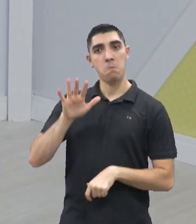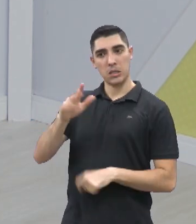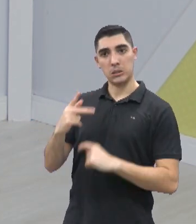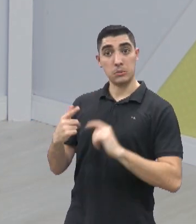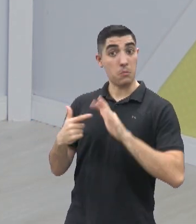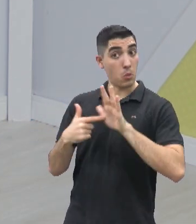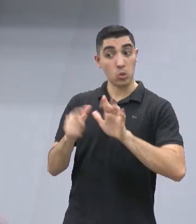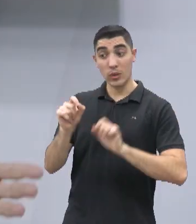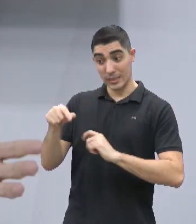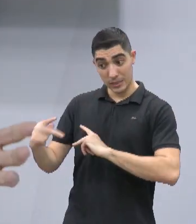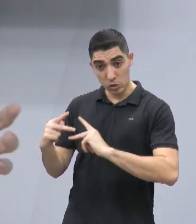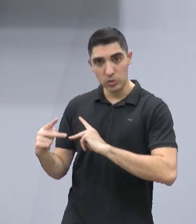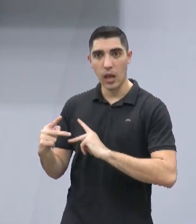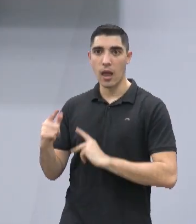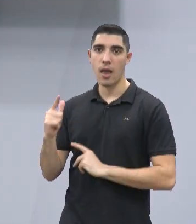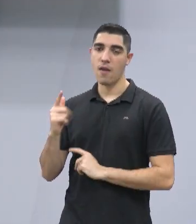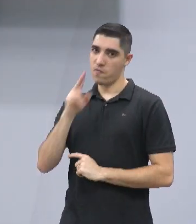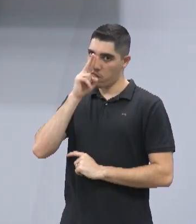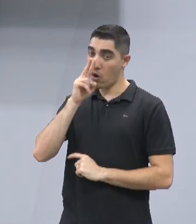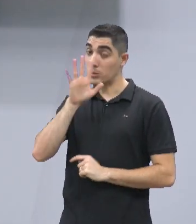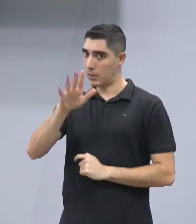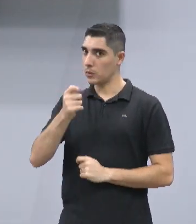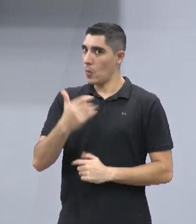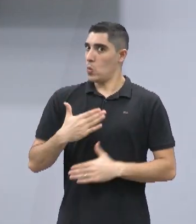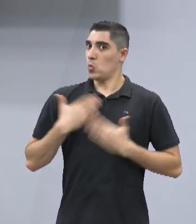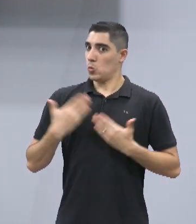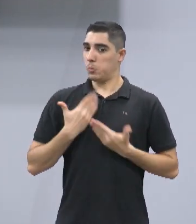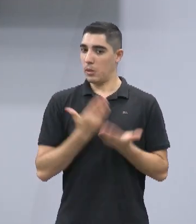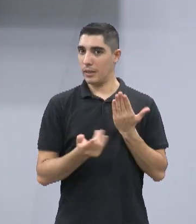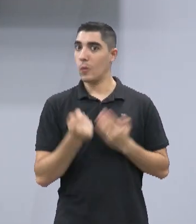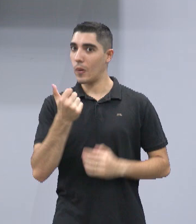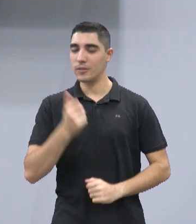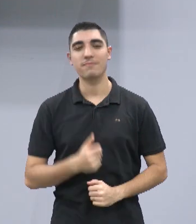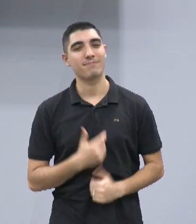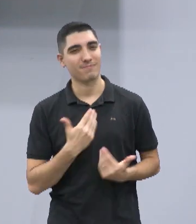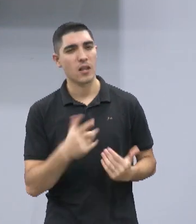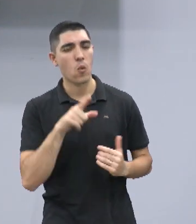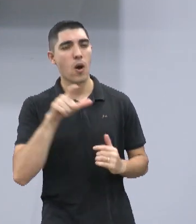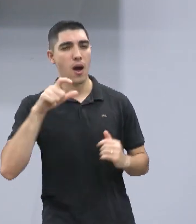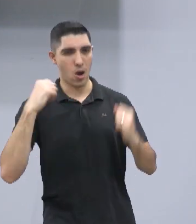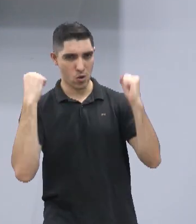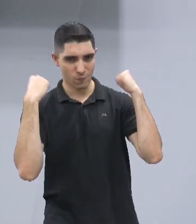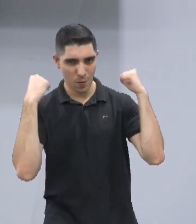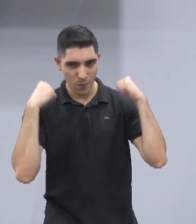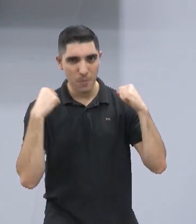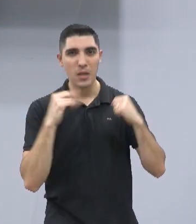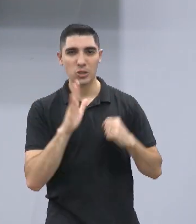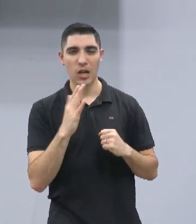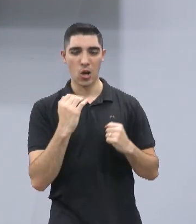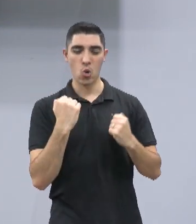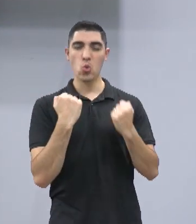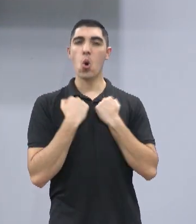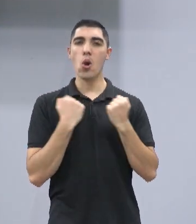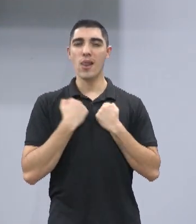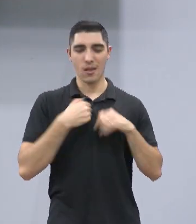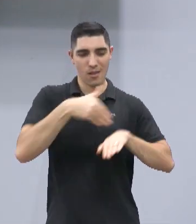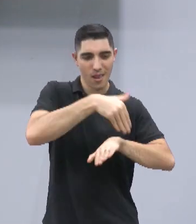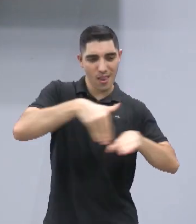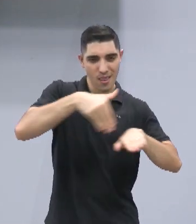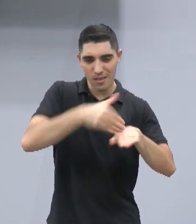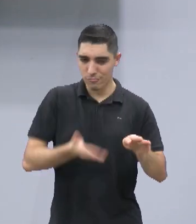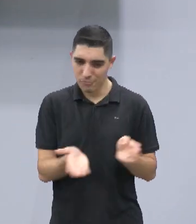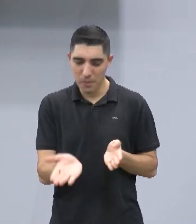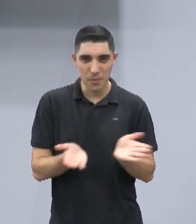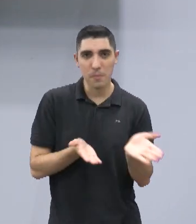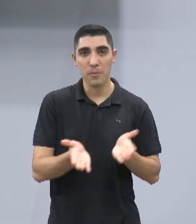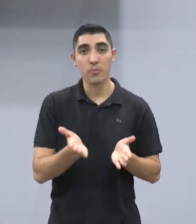susto ali no final, né? É, porque esse time do Femali, ele, as duas goleiras, você falou que fez gol com a goleira linha, assim, de fato, o